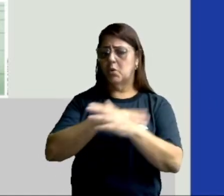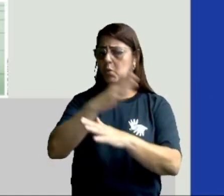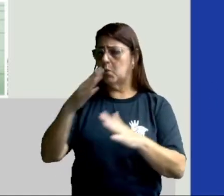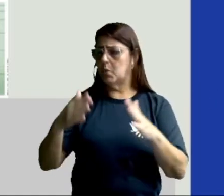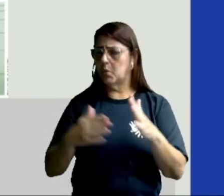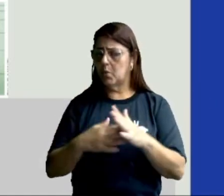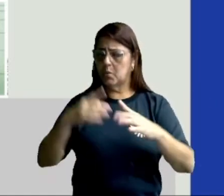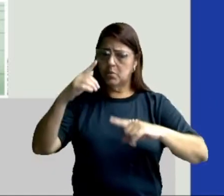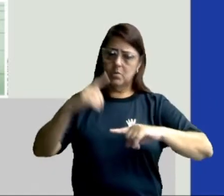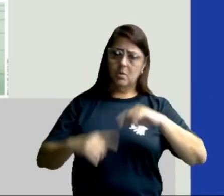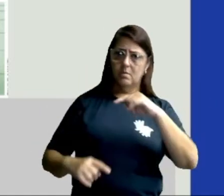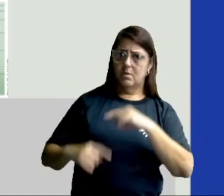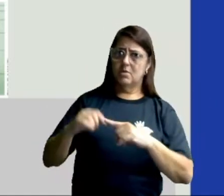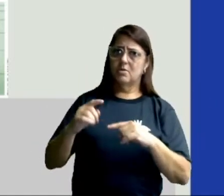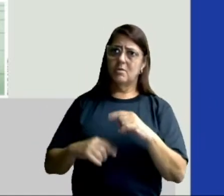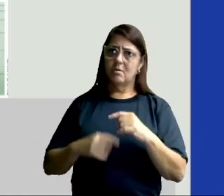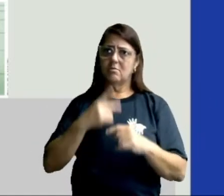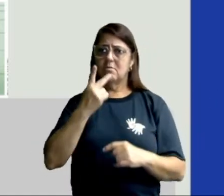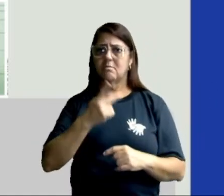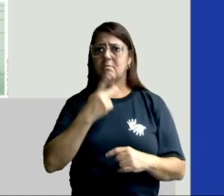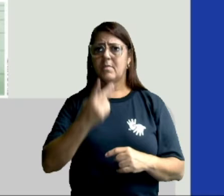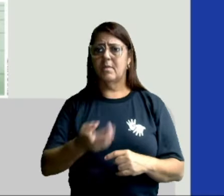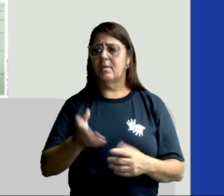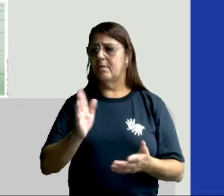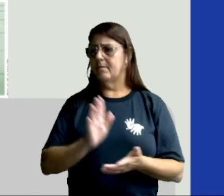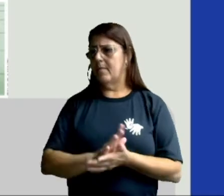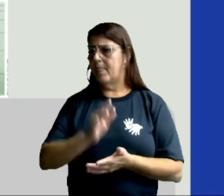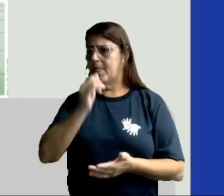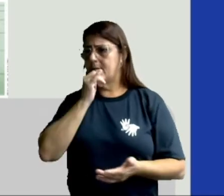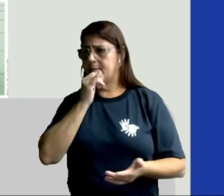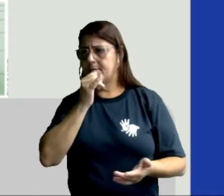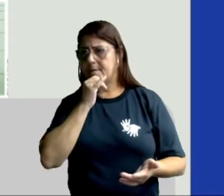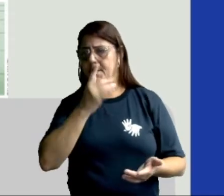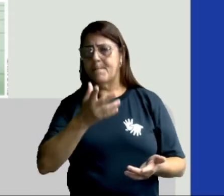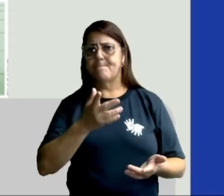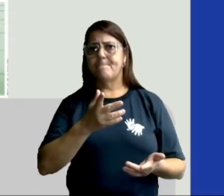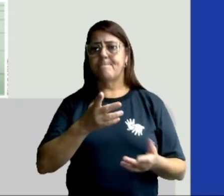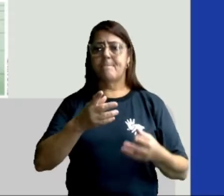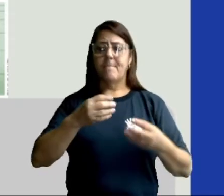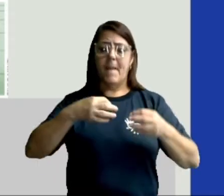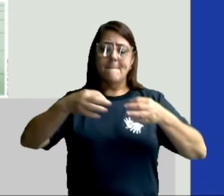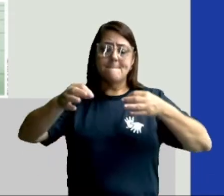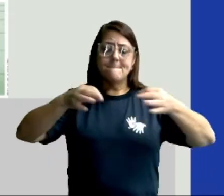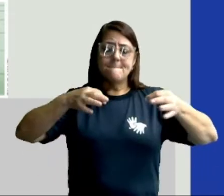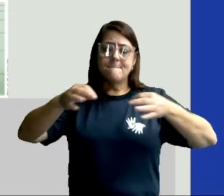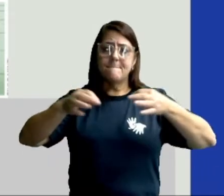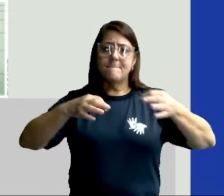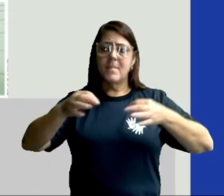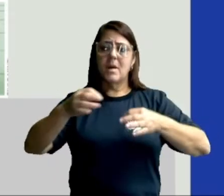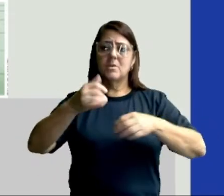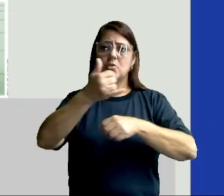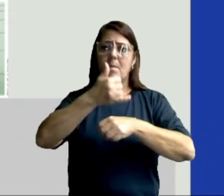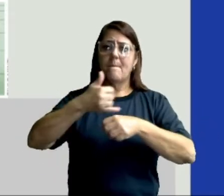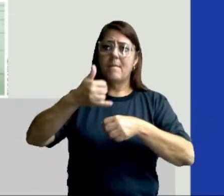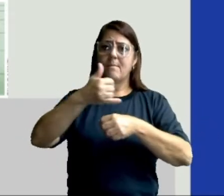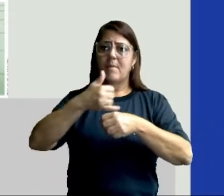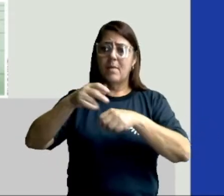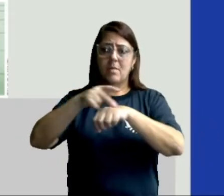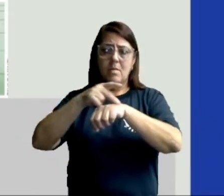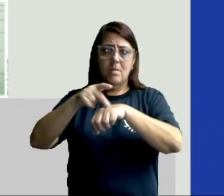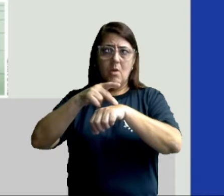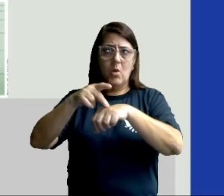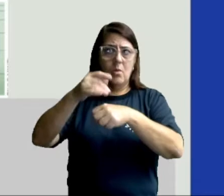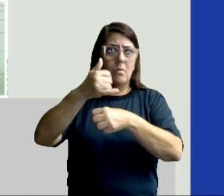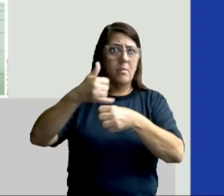objetos que eu citei para vocês, né? Por exemplo, um dos constituintes do plástico vai ser o petróleo. Então, o petróleo ele